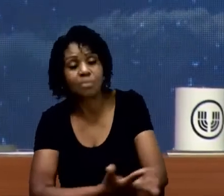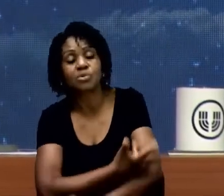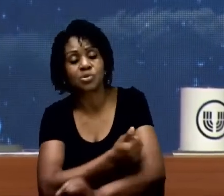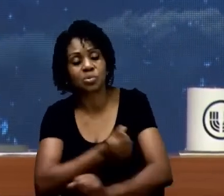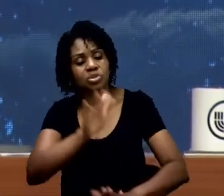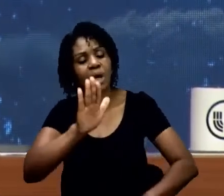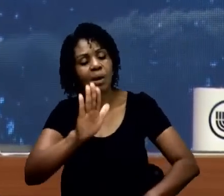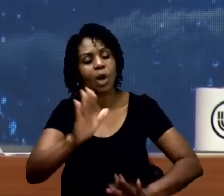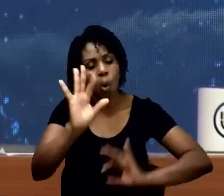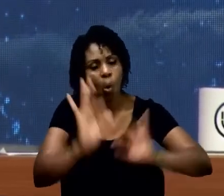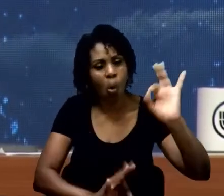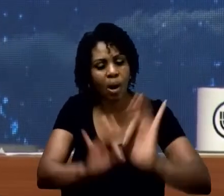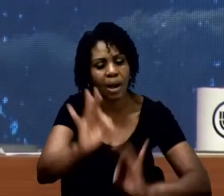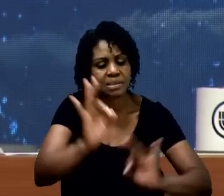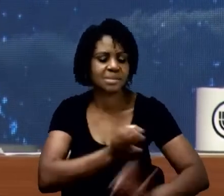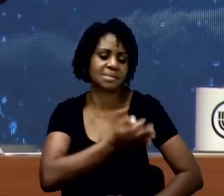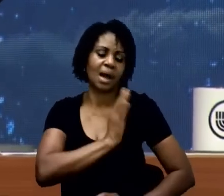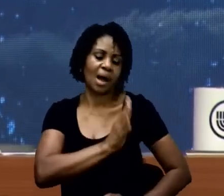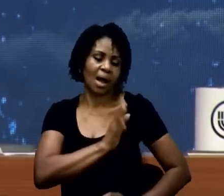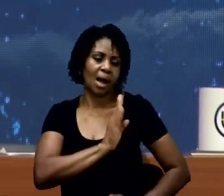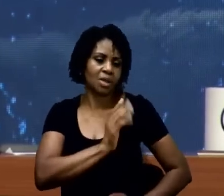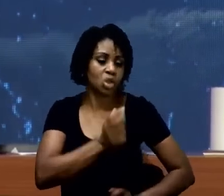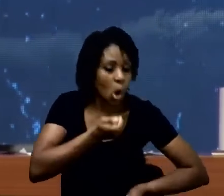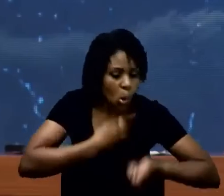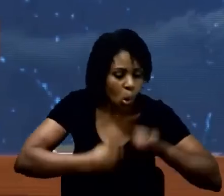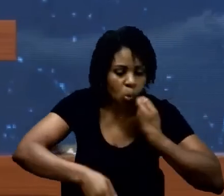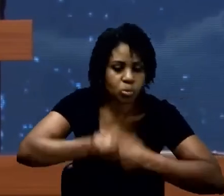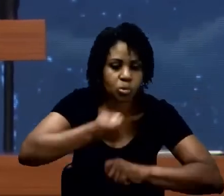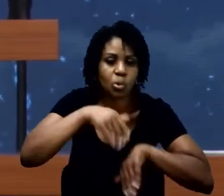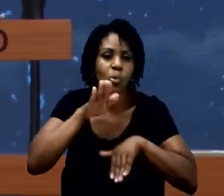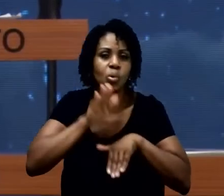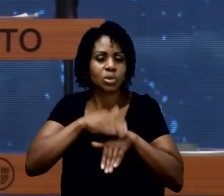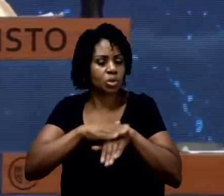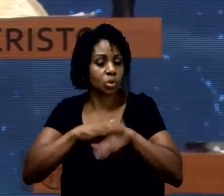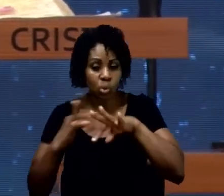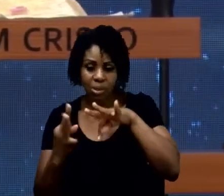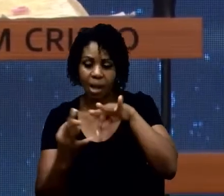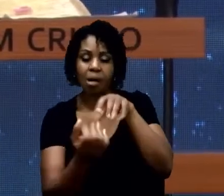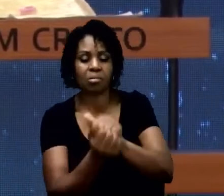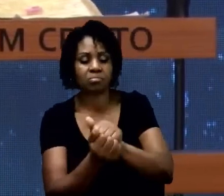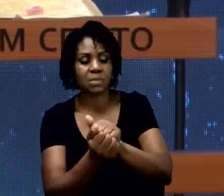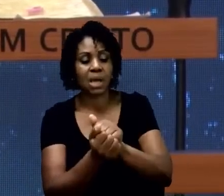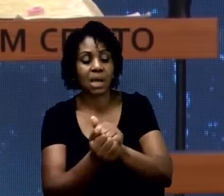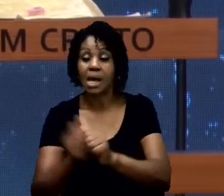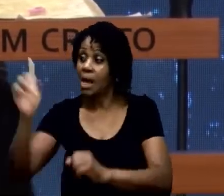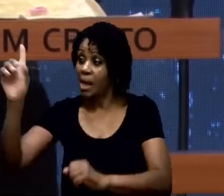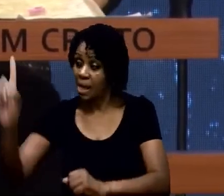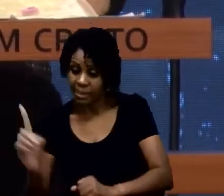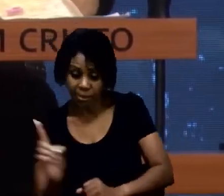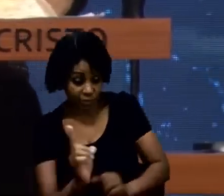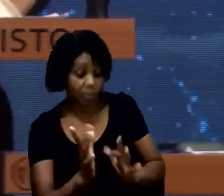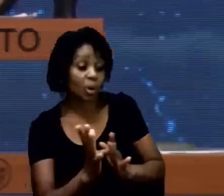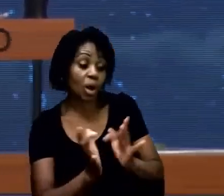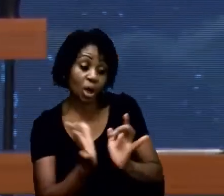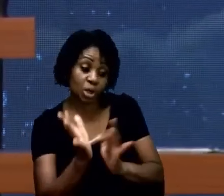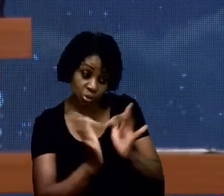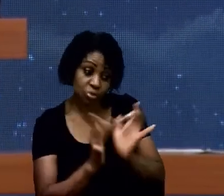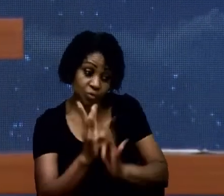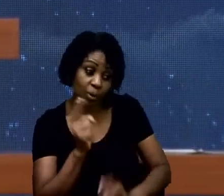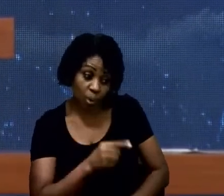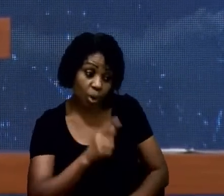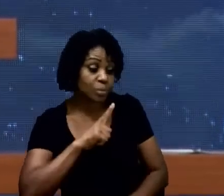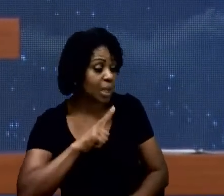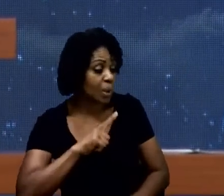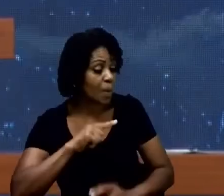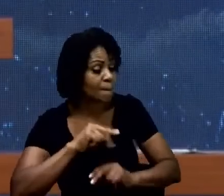equilibradíssimo. Equilibradíssimo. Alto controle. Total. Aí Jesus falou. Eu tenho mais. Eu tenho mais presente para você. Você não tem